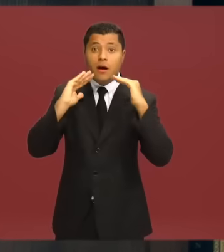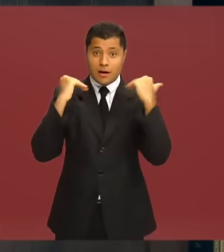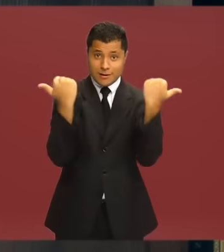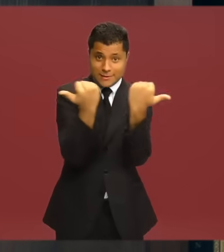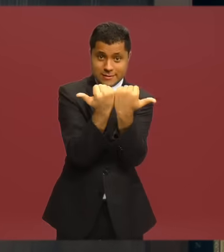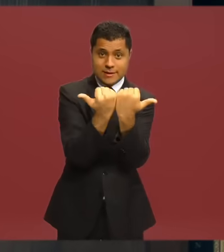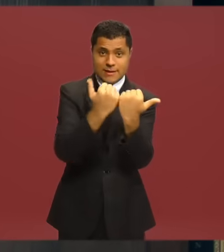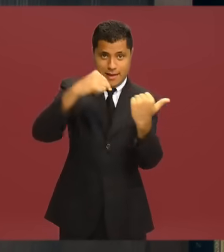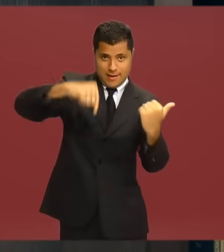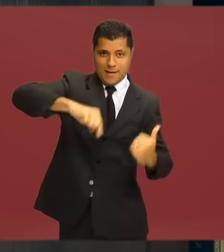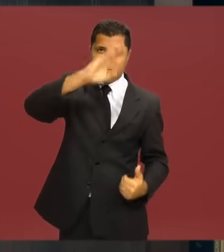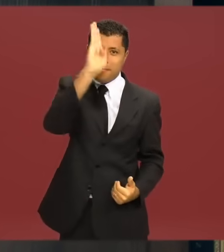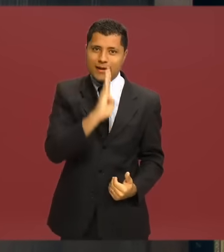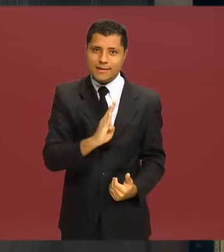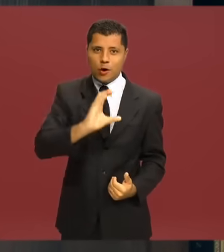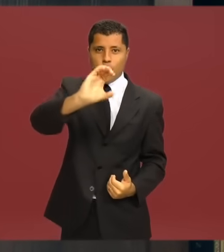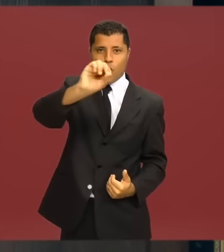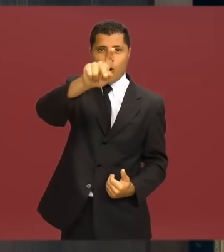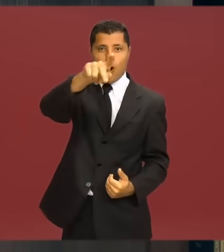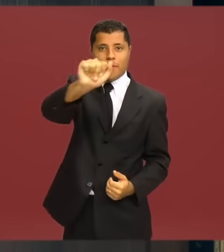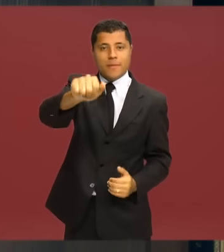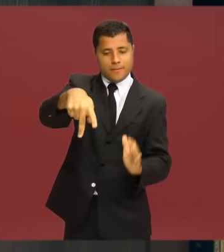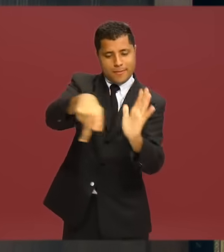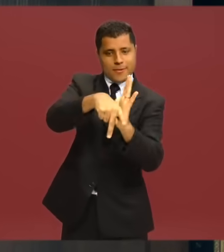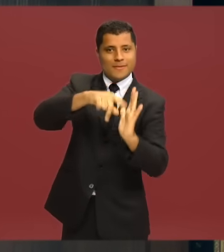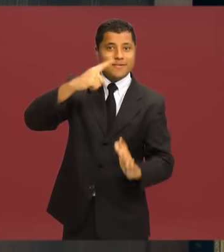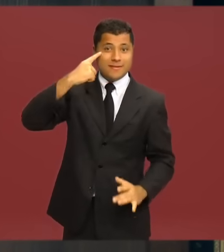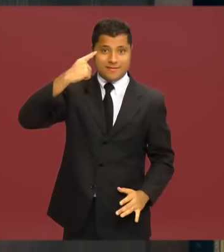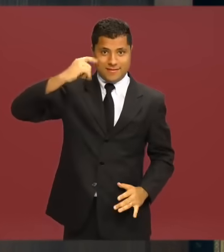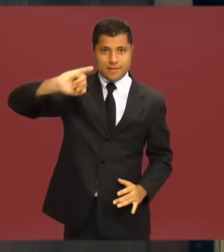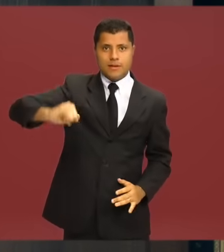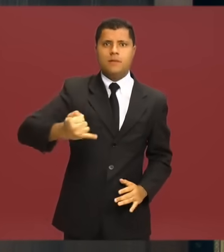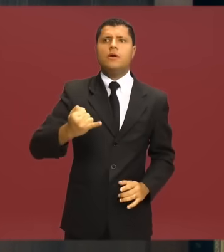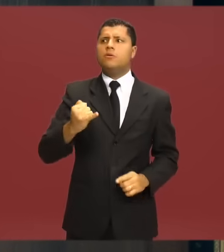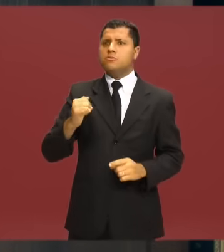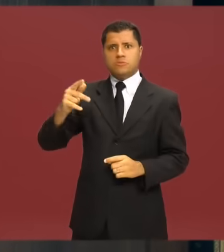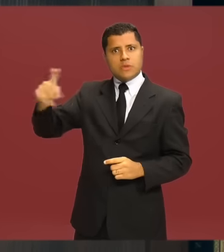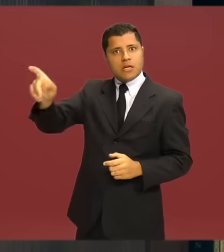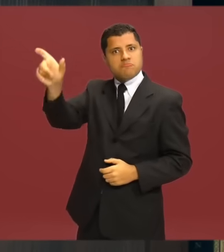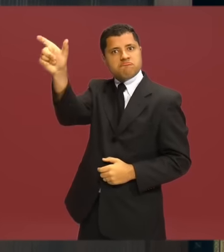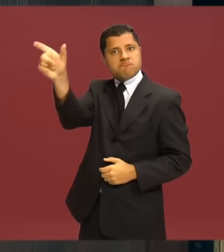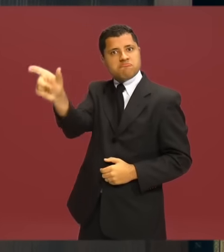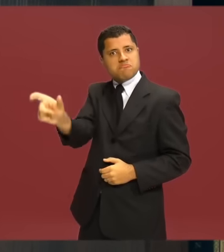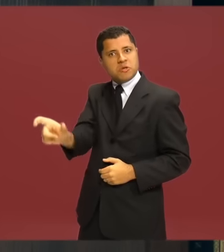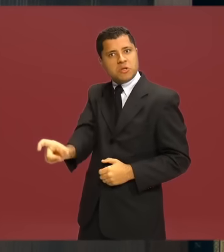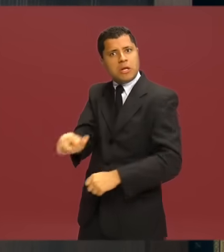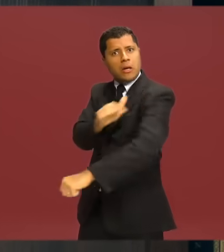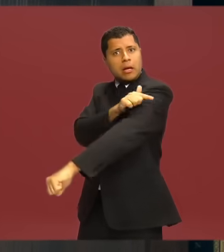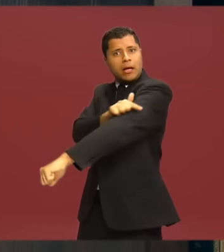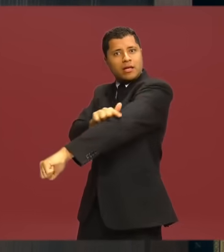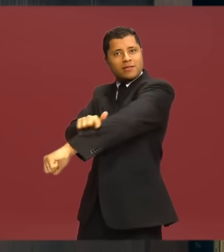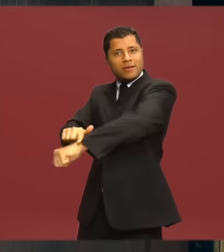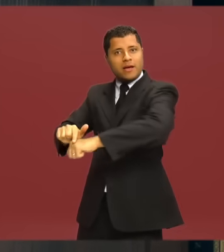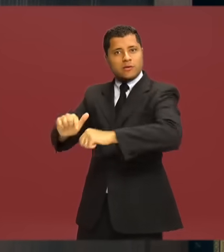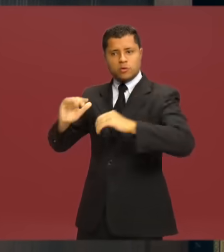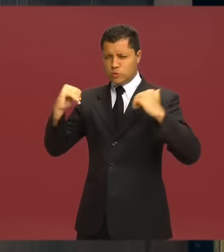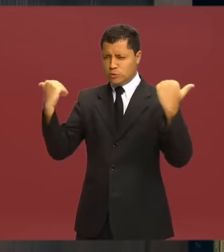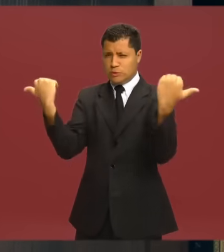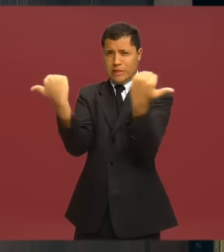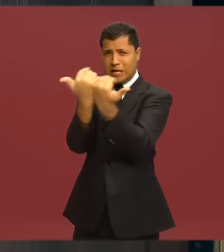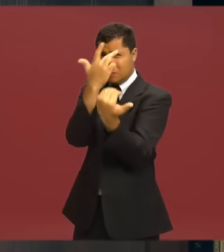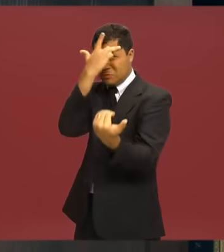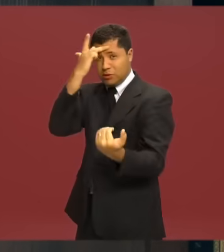diante ora a torcida japonesa eh dava prova eh de uma ação com o bem-estar de